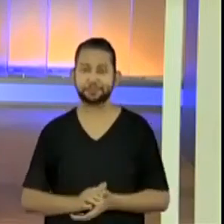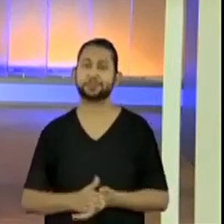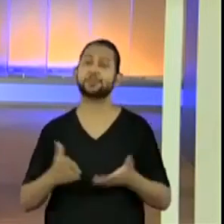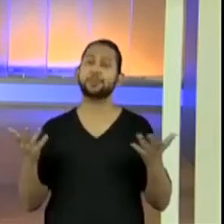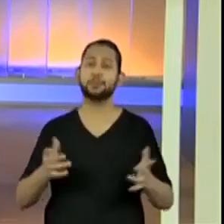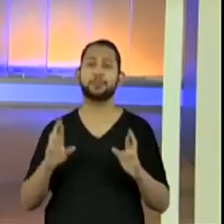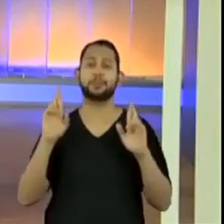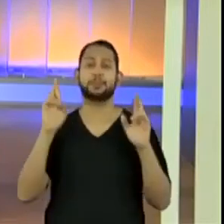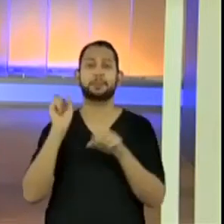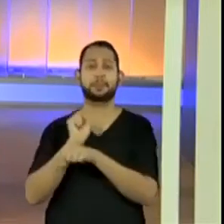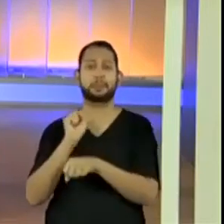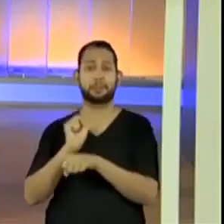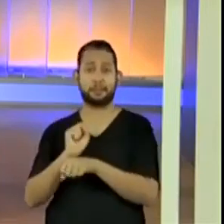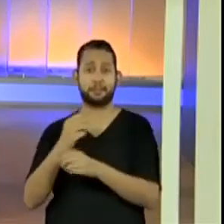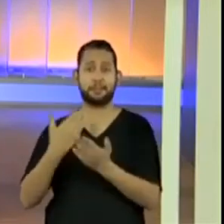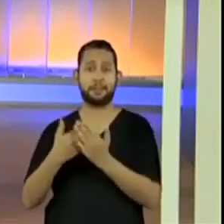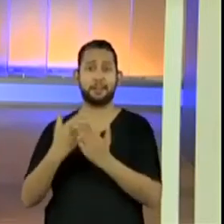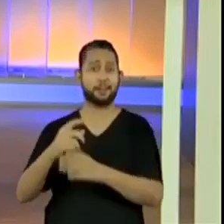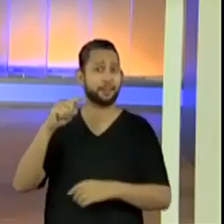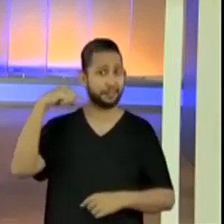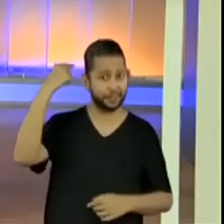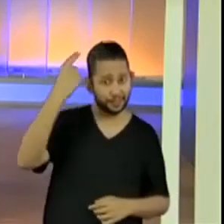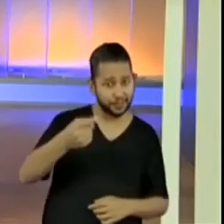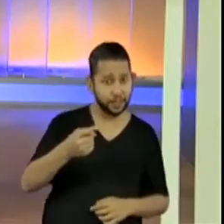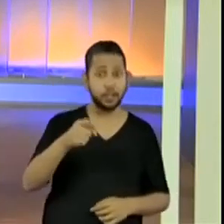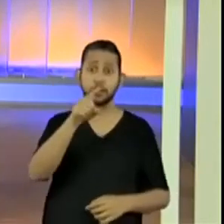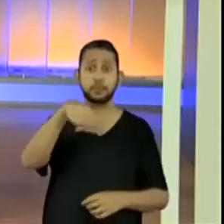eu espero vocês até a próxima aula.